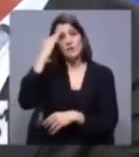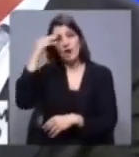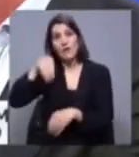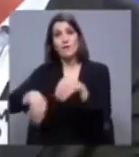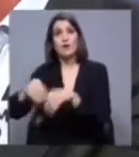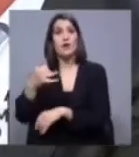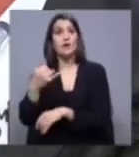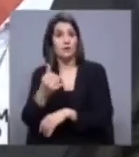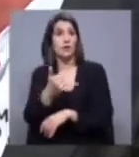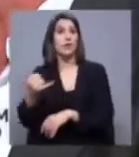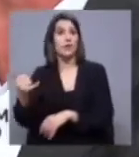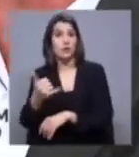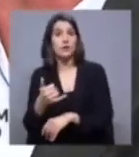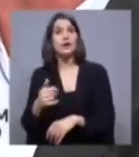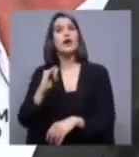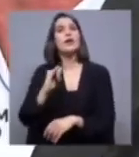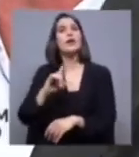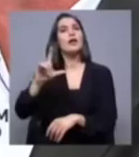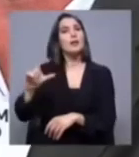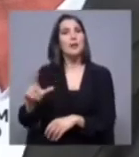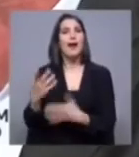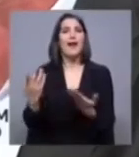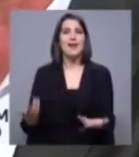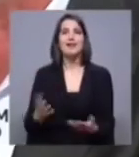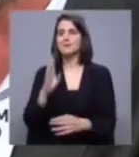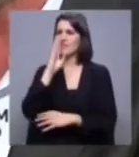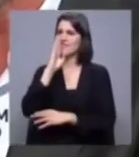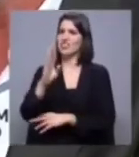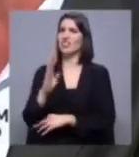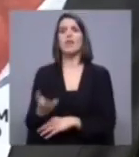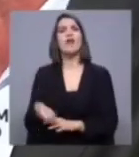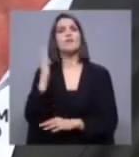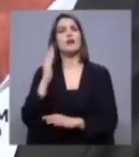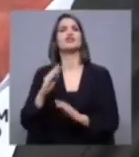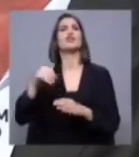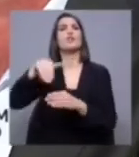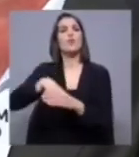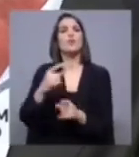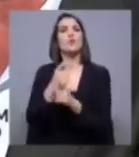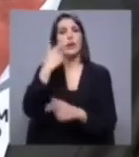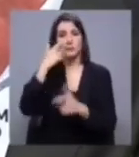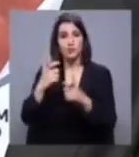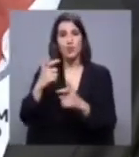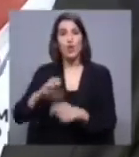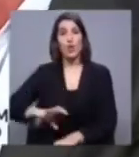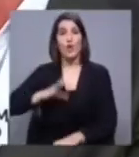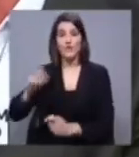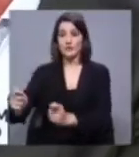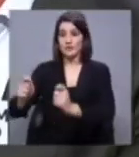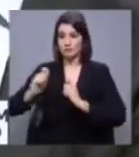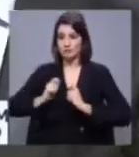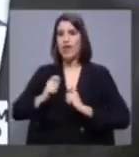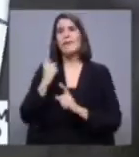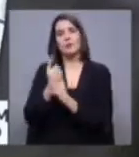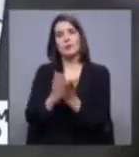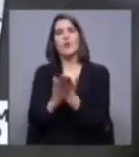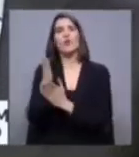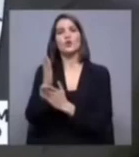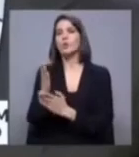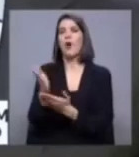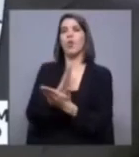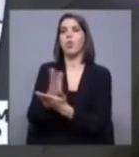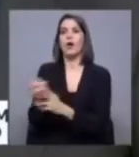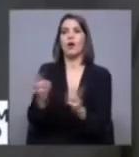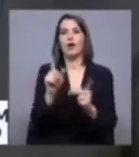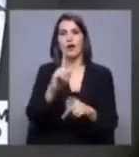voto de 2022, a Iniciativa Liberal é aquilo que tem mais fidelidade de voto. Porquê? Porque as pessoas que depositarem em nós a sua confiança mantêm totalmente confiança. Porque é que o Chega não